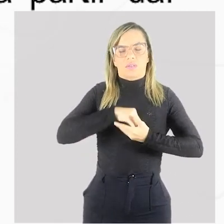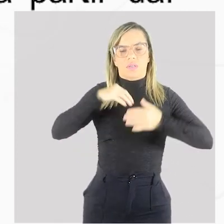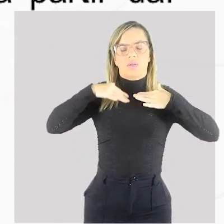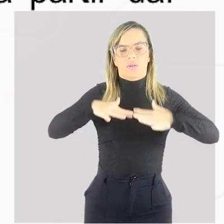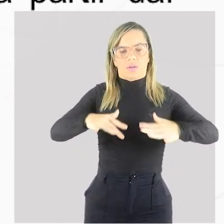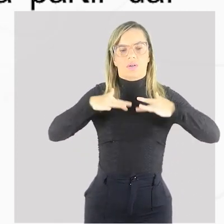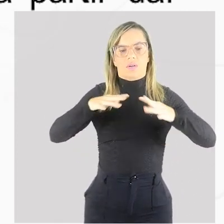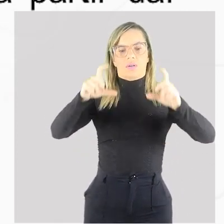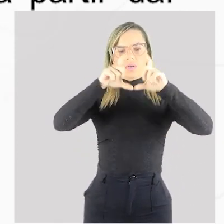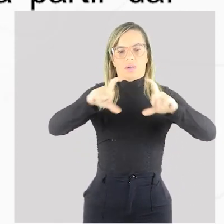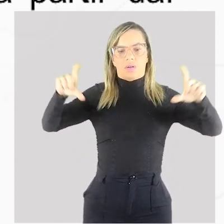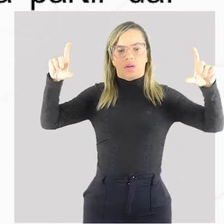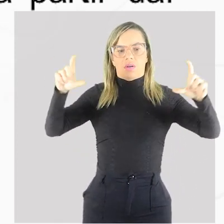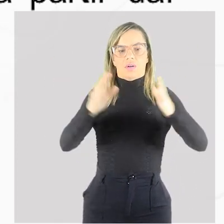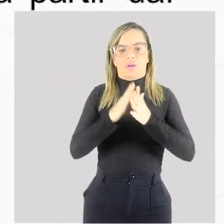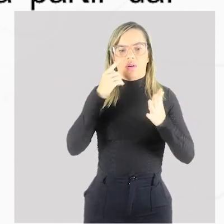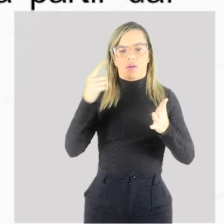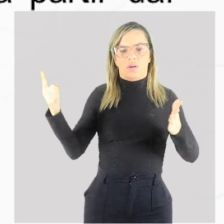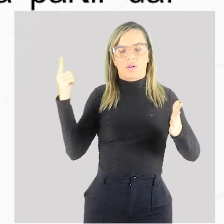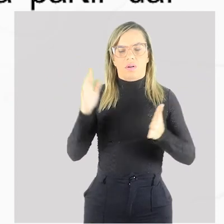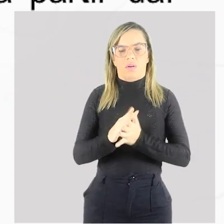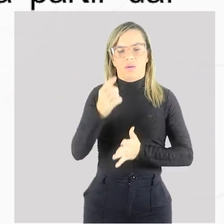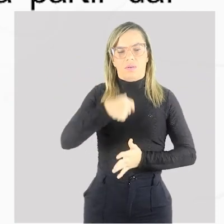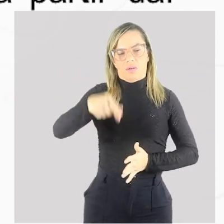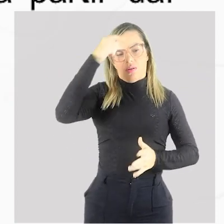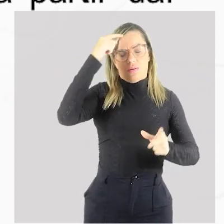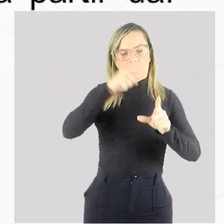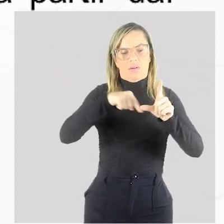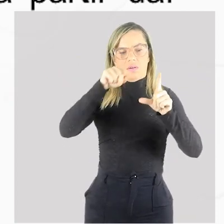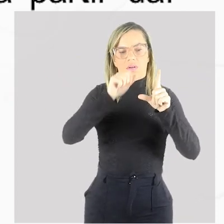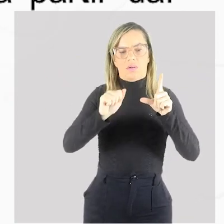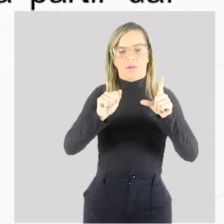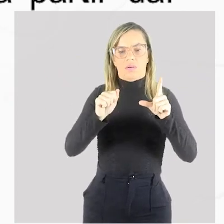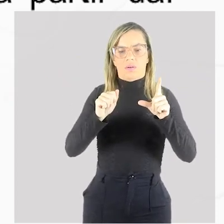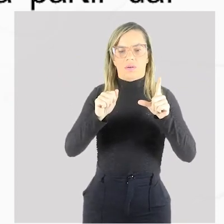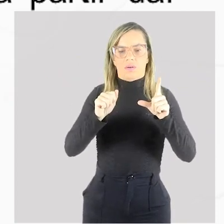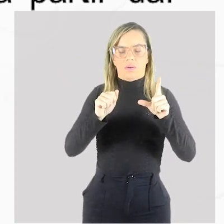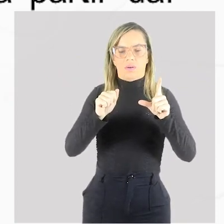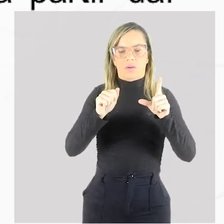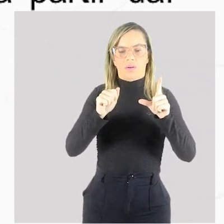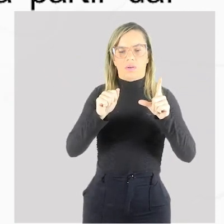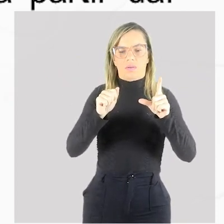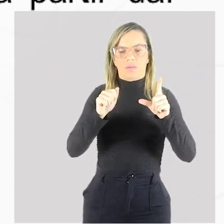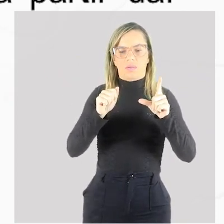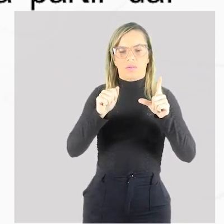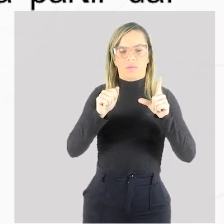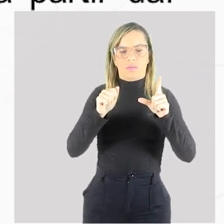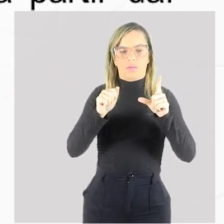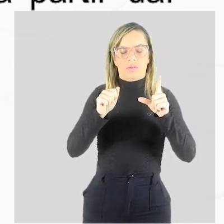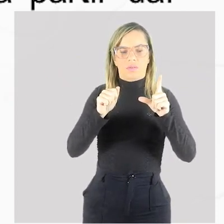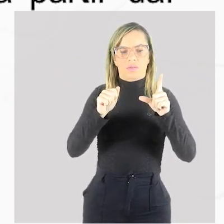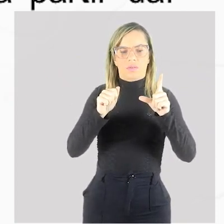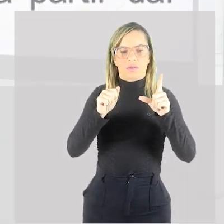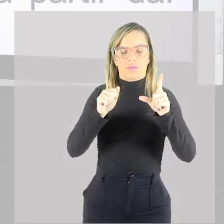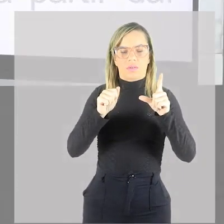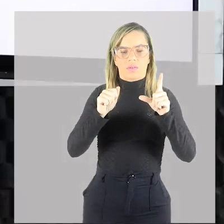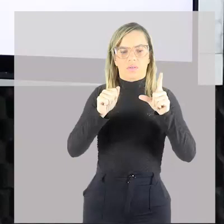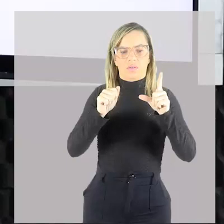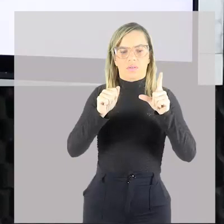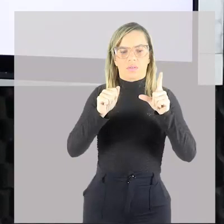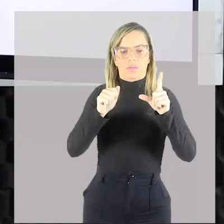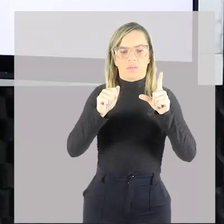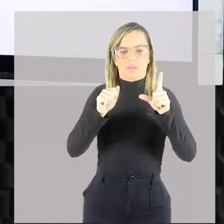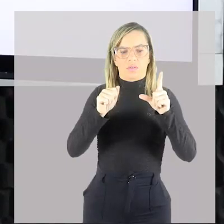está associado a Hume em sua memorável defesa dos valores do Estado e sua ligação direta com a sua alma, tomada aqui por